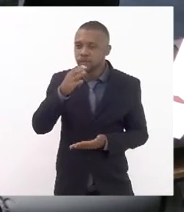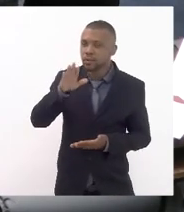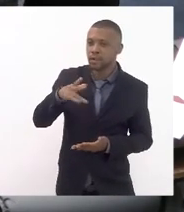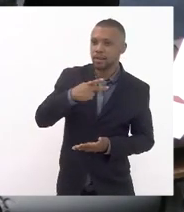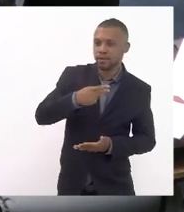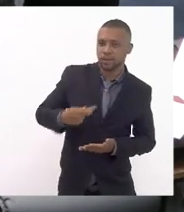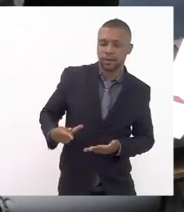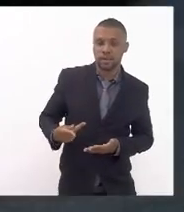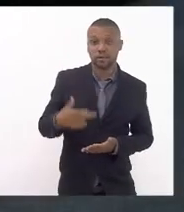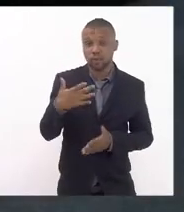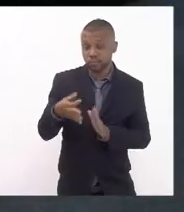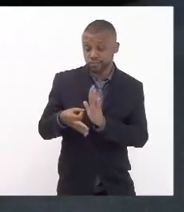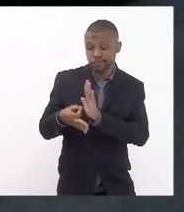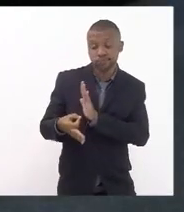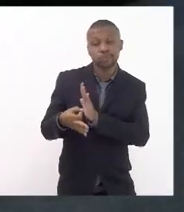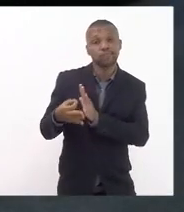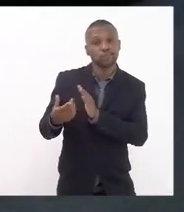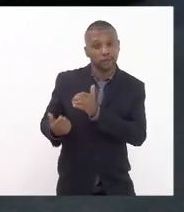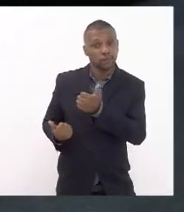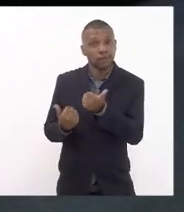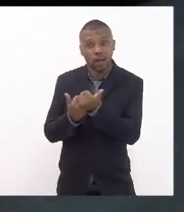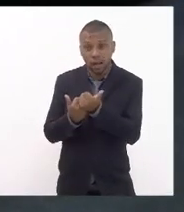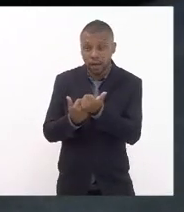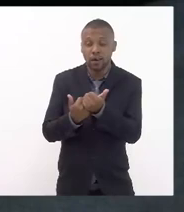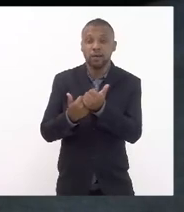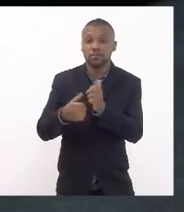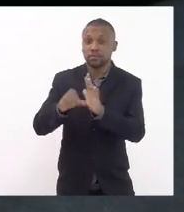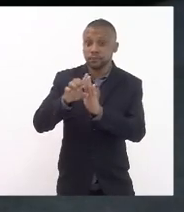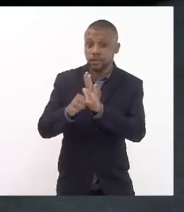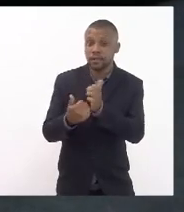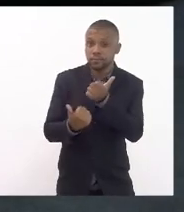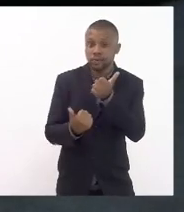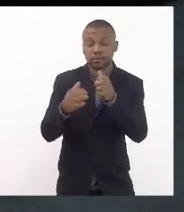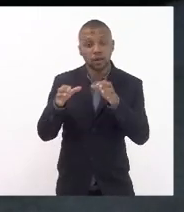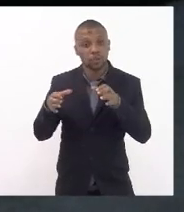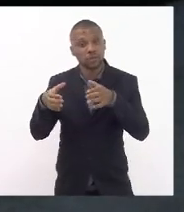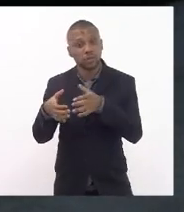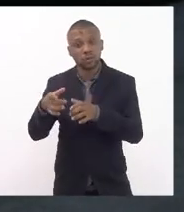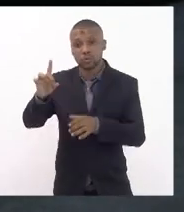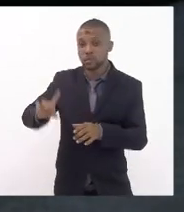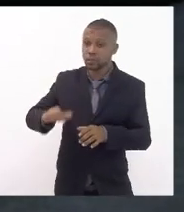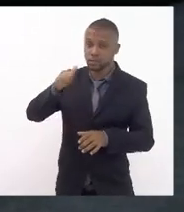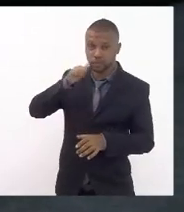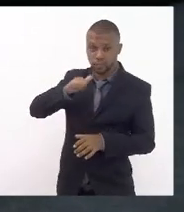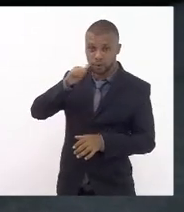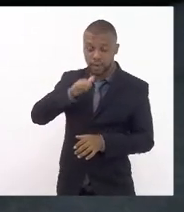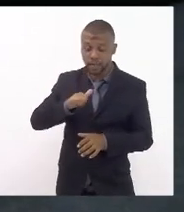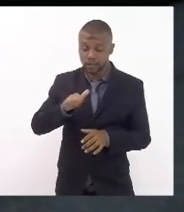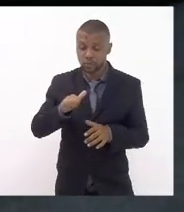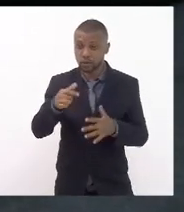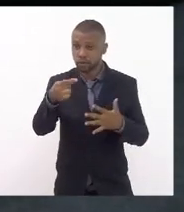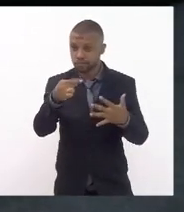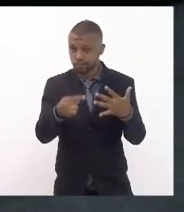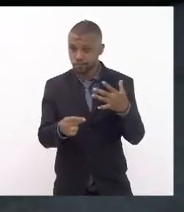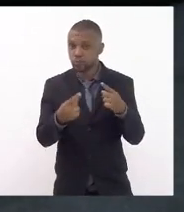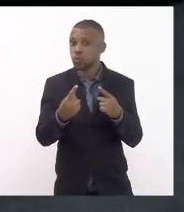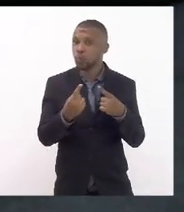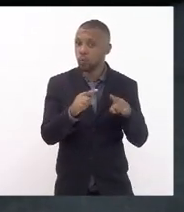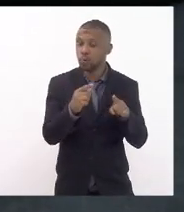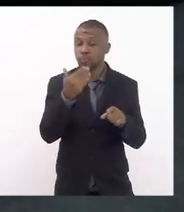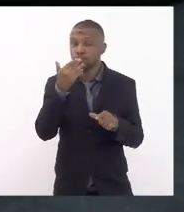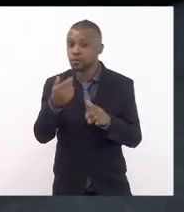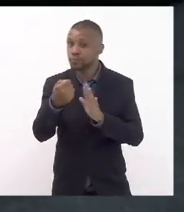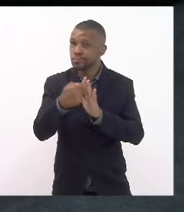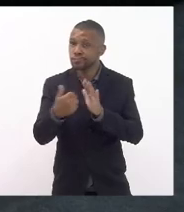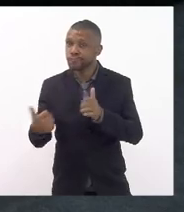O parecer é favorável com subemenda à emenda 1 da Comissão dos Direitos da Mulher, contrária às demais emendas, concluindo por substitutivo,